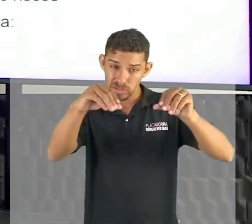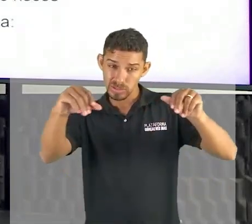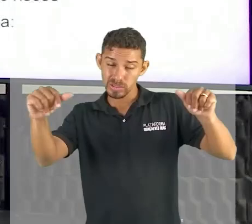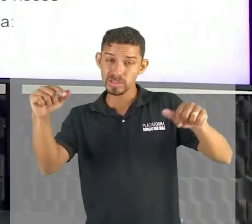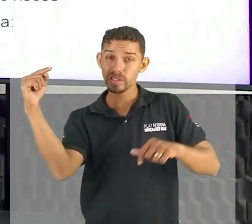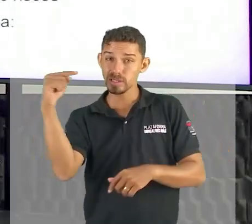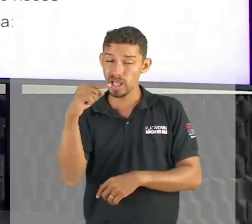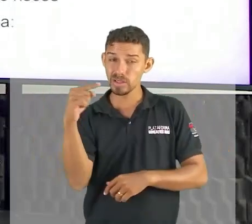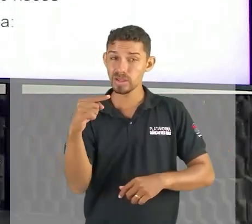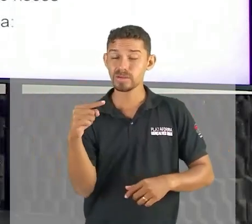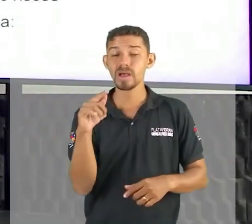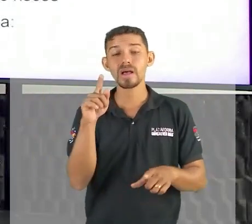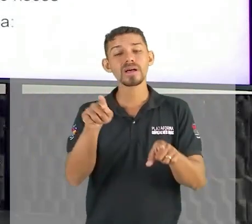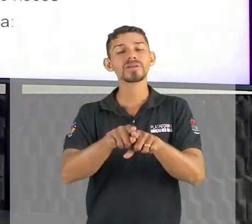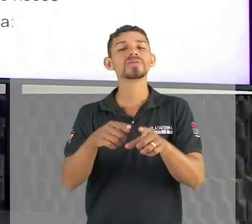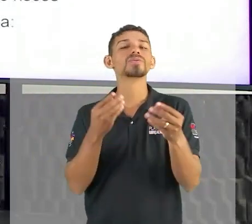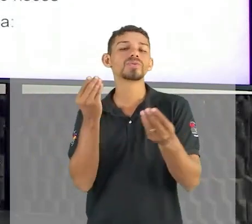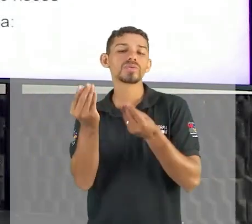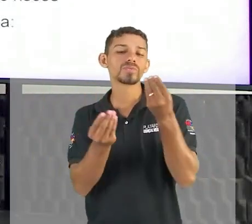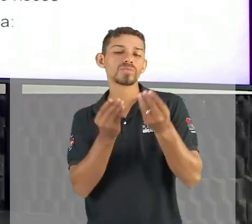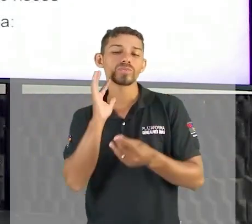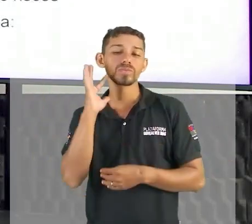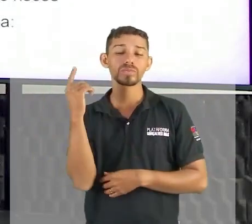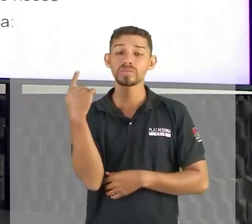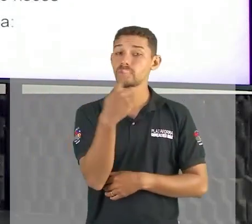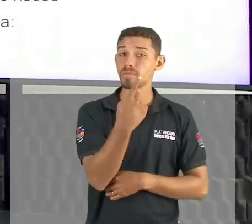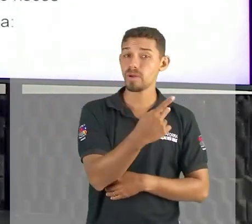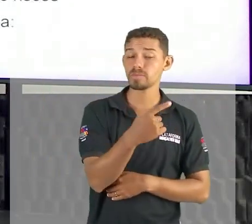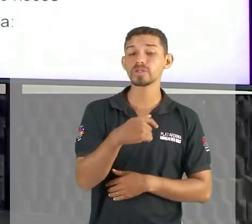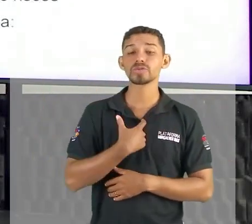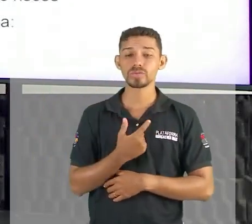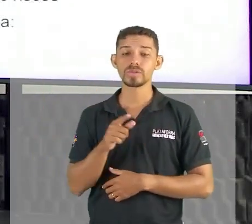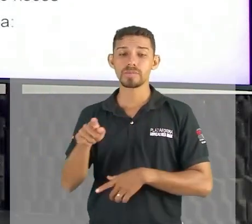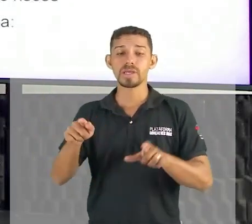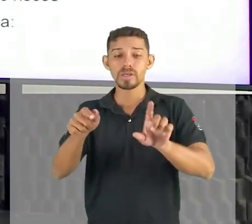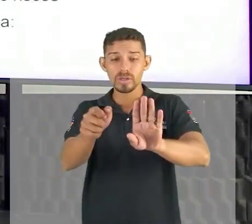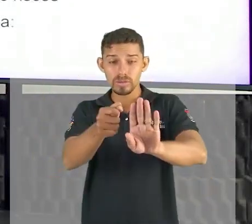tomadas bem como daquelas dos próprios